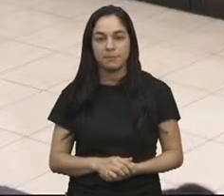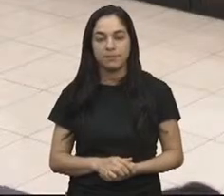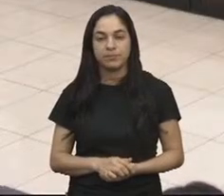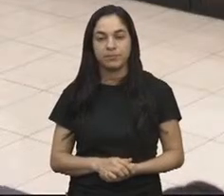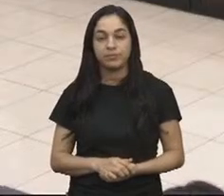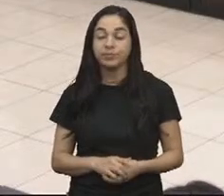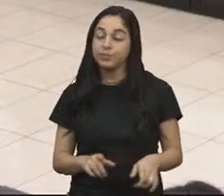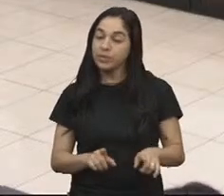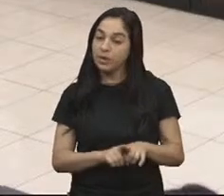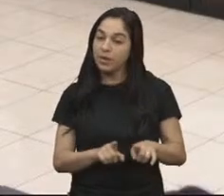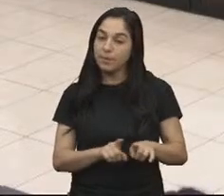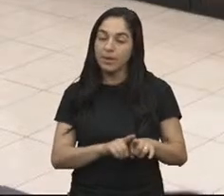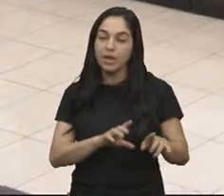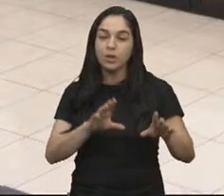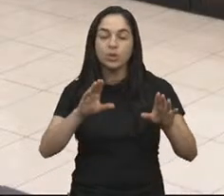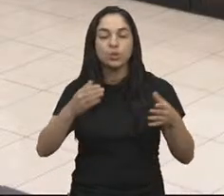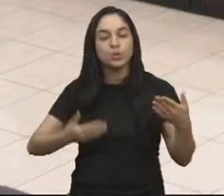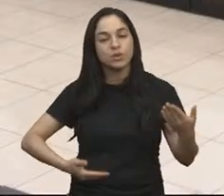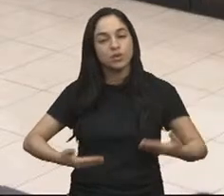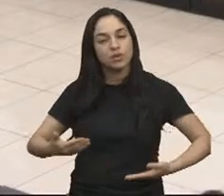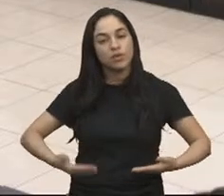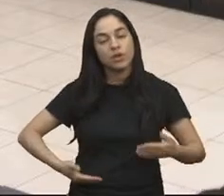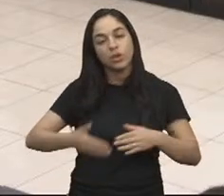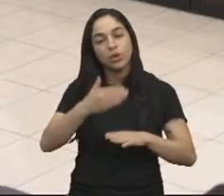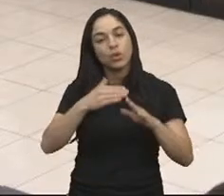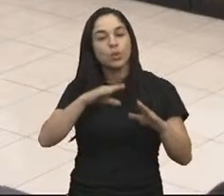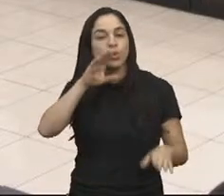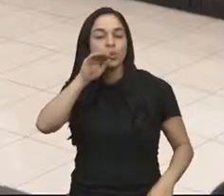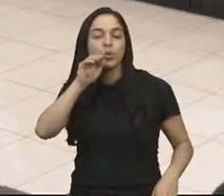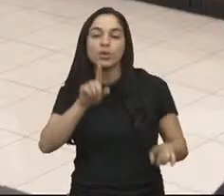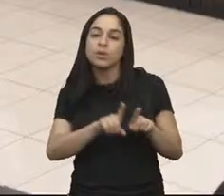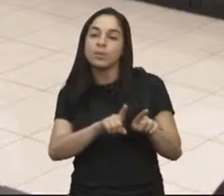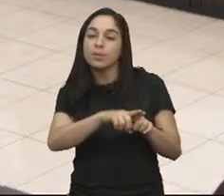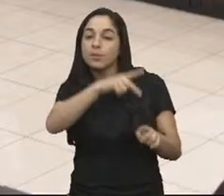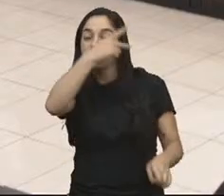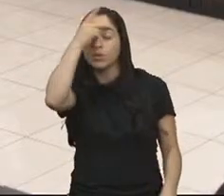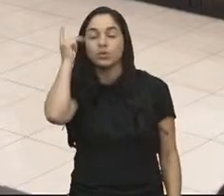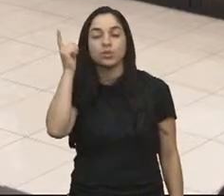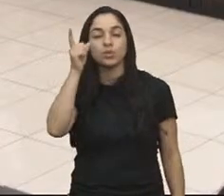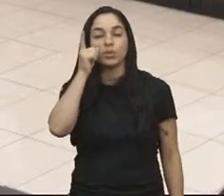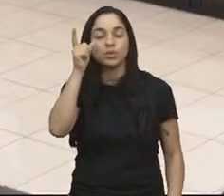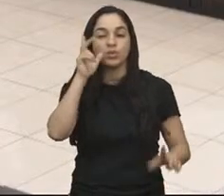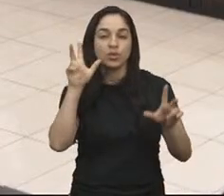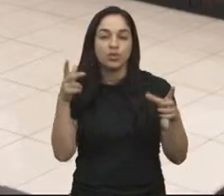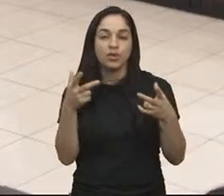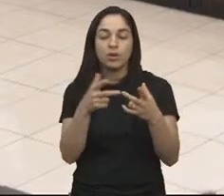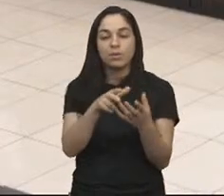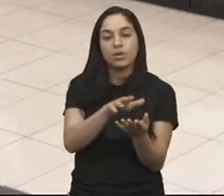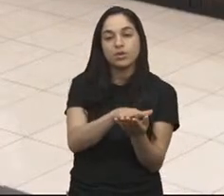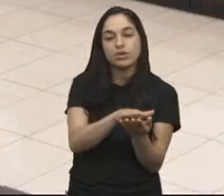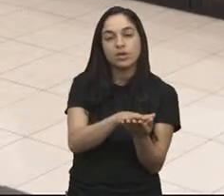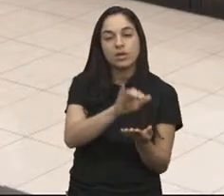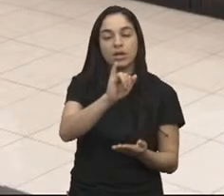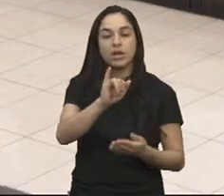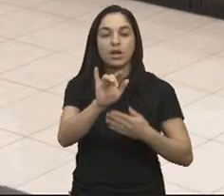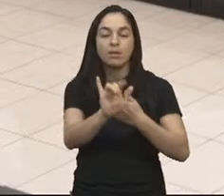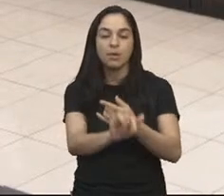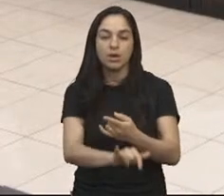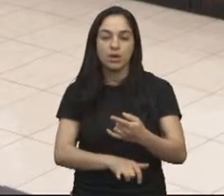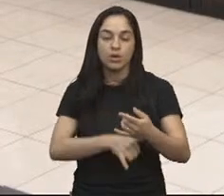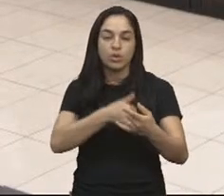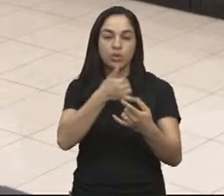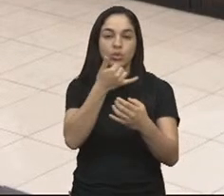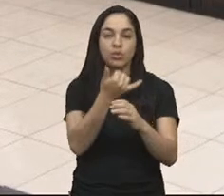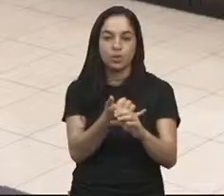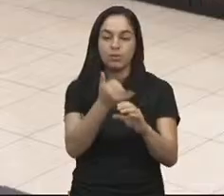E dos servidores de todo o público que nos assiste pela TV Câmara, Jacareí e pelos canais do YouTube e